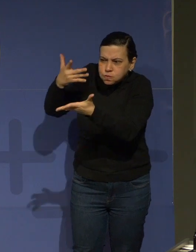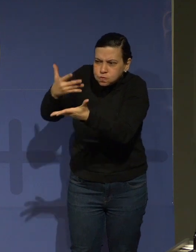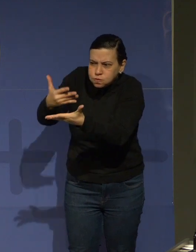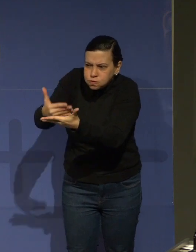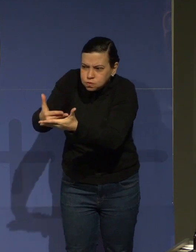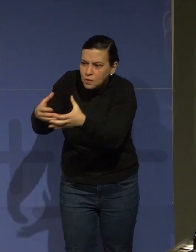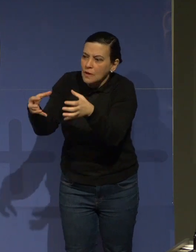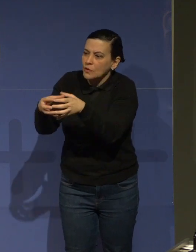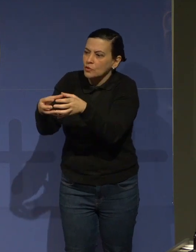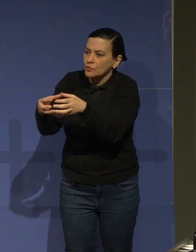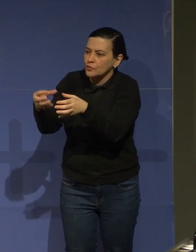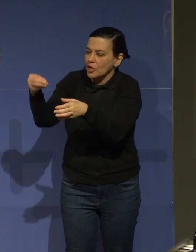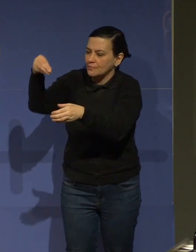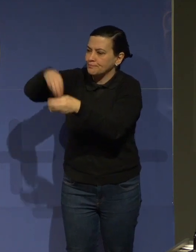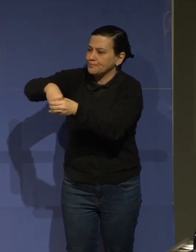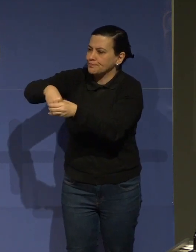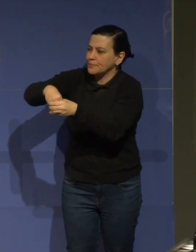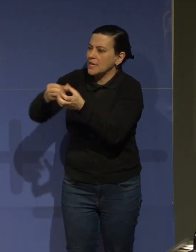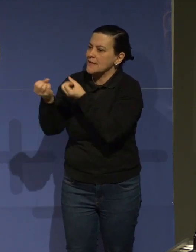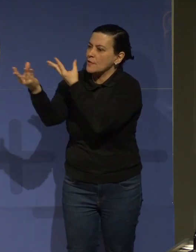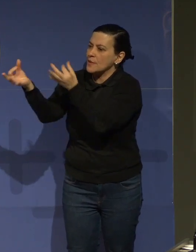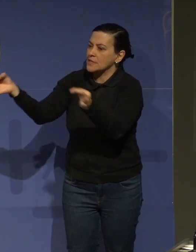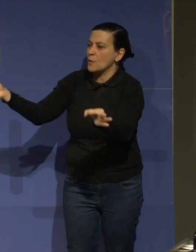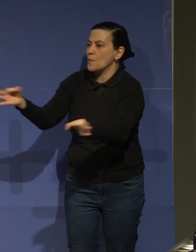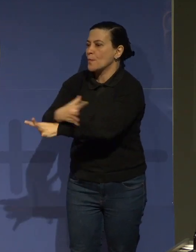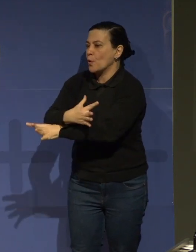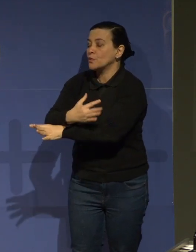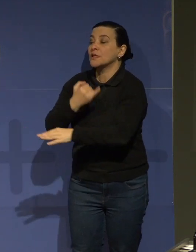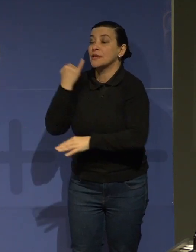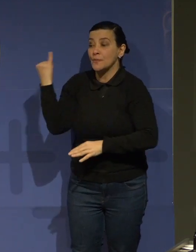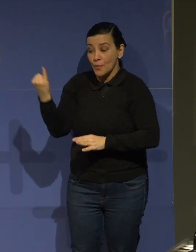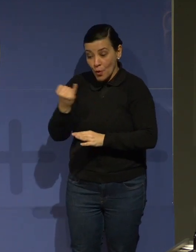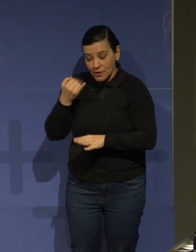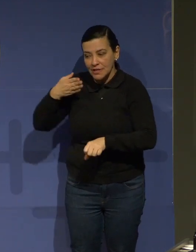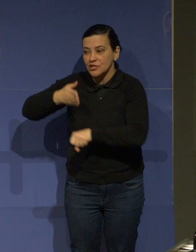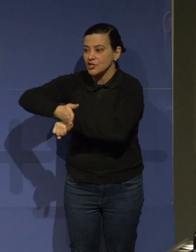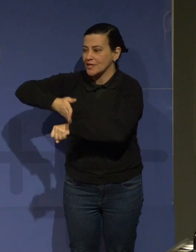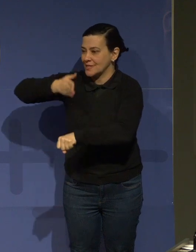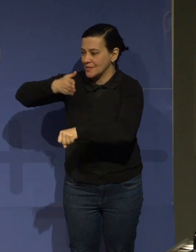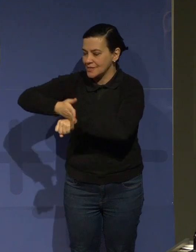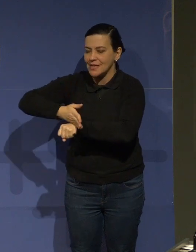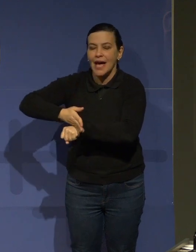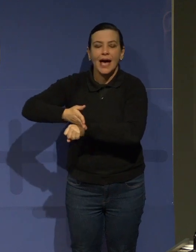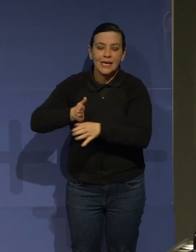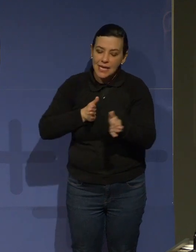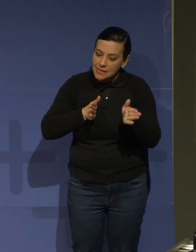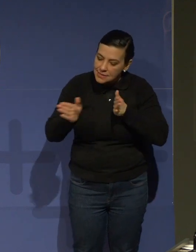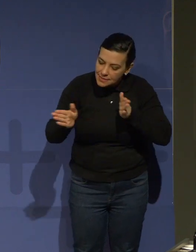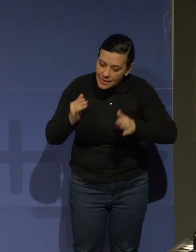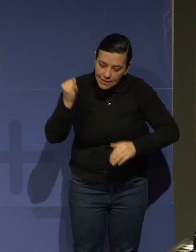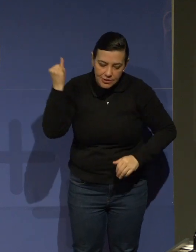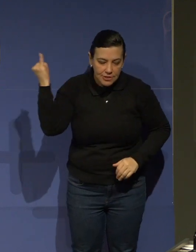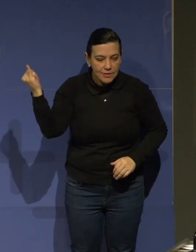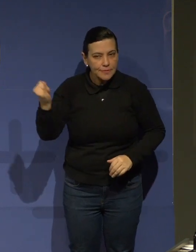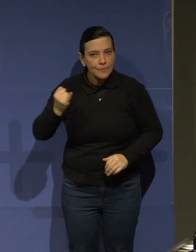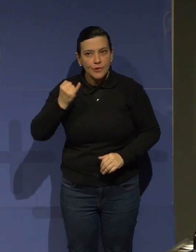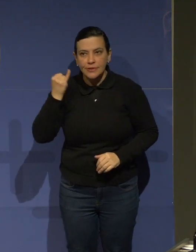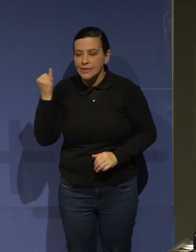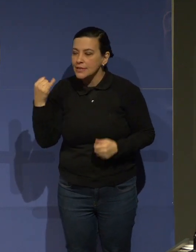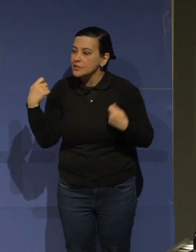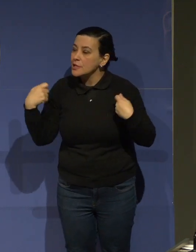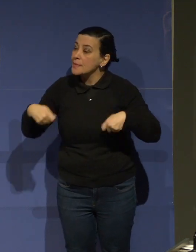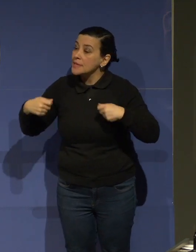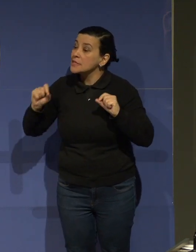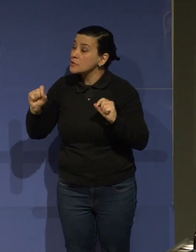gente insiste sempre em falar sobre as diretrizes de acessibilidade, mas é porque elas são realmente muito importantes e são coisas que elas